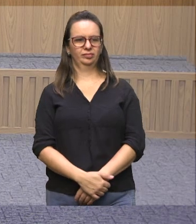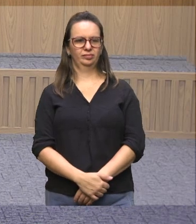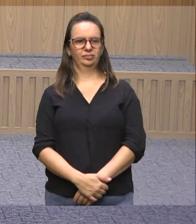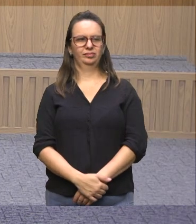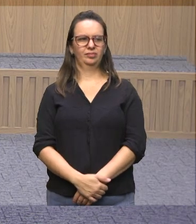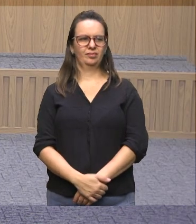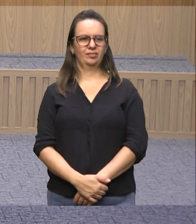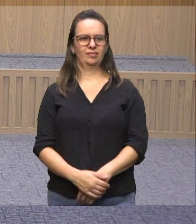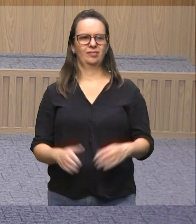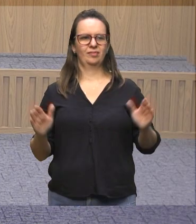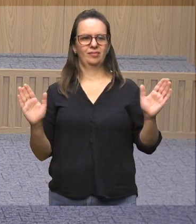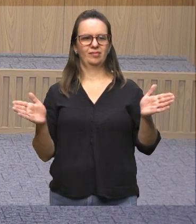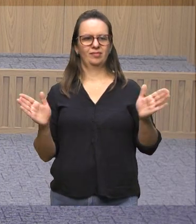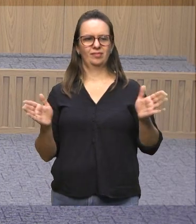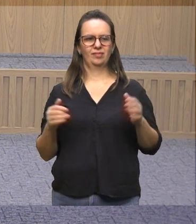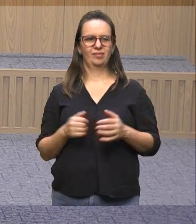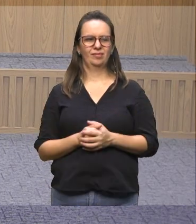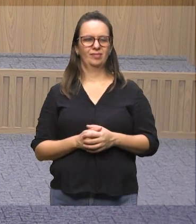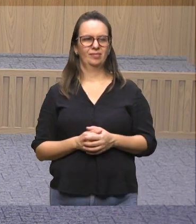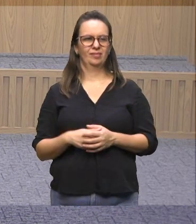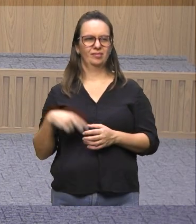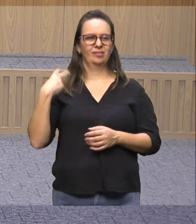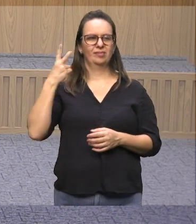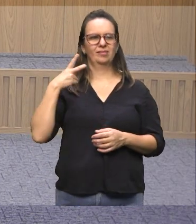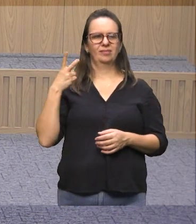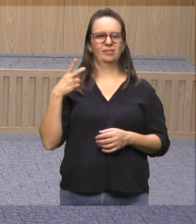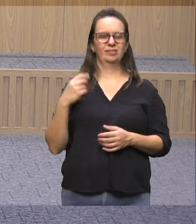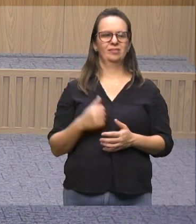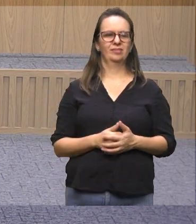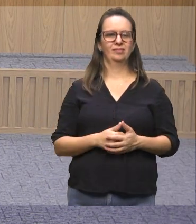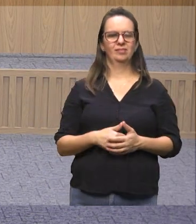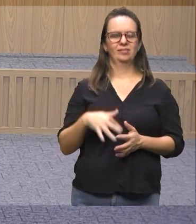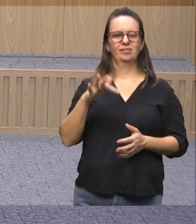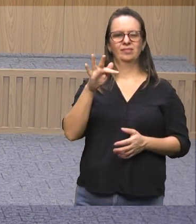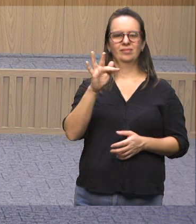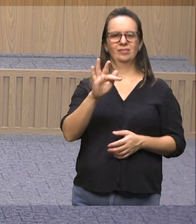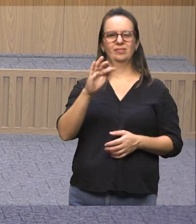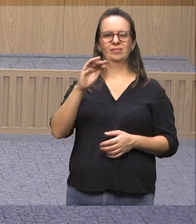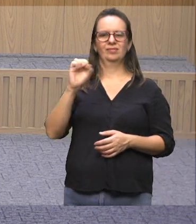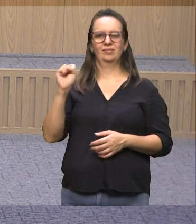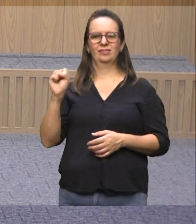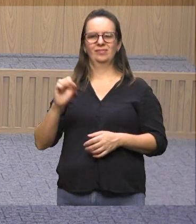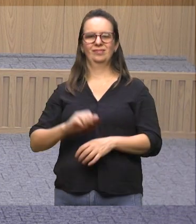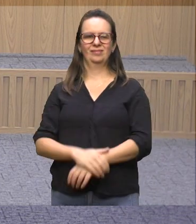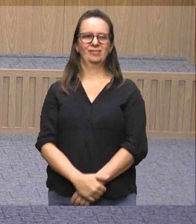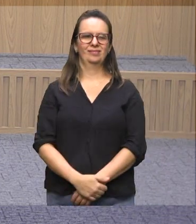Com a palavra, o vereador Fernando Sirkia.